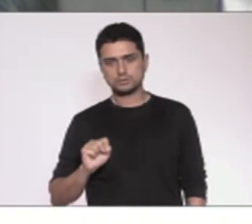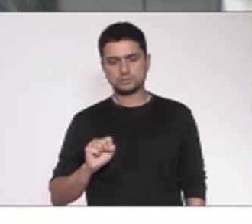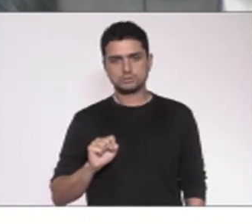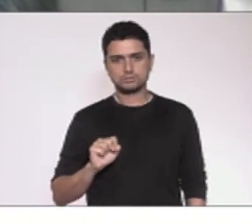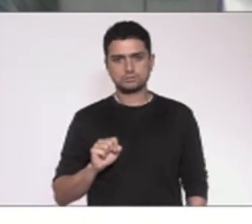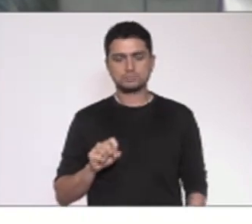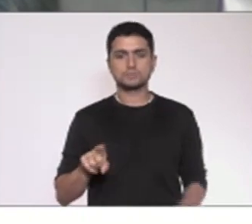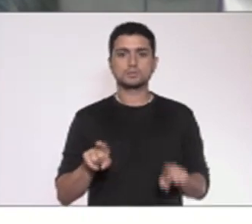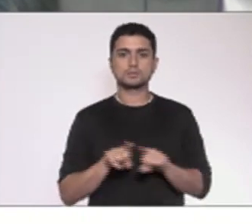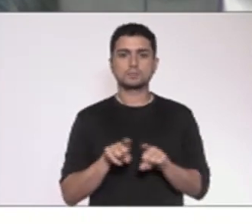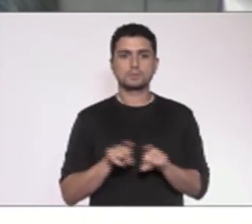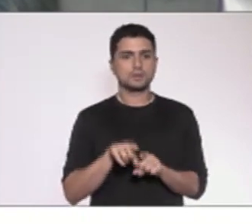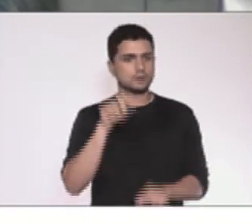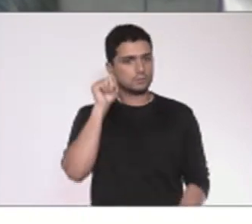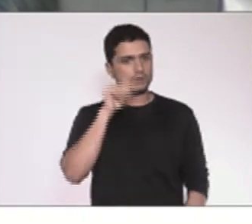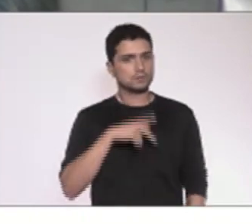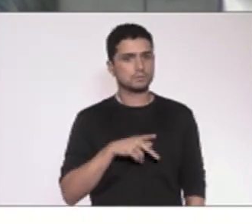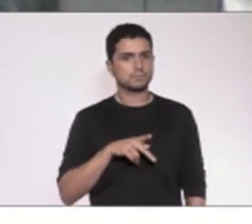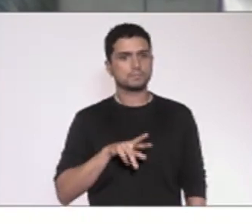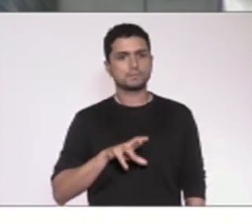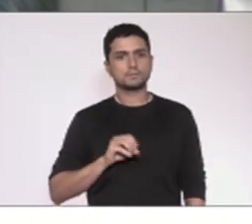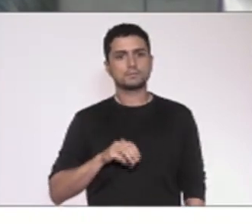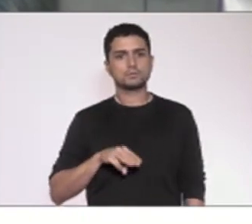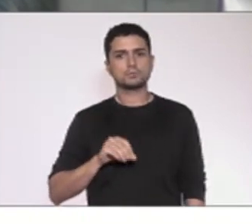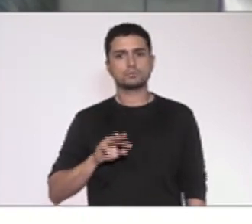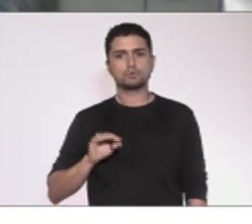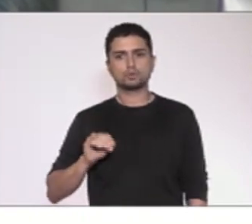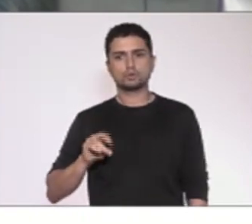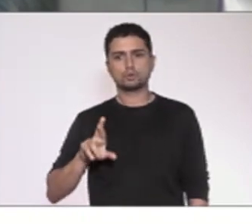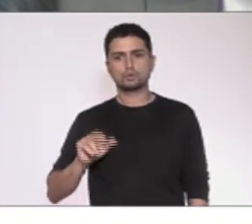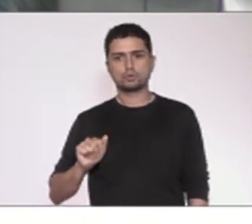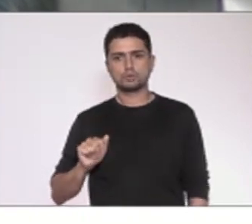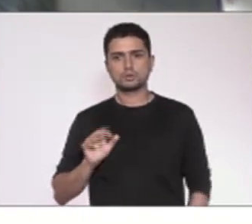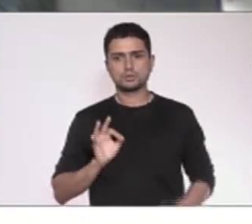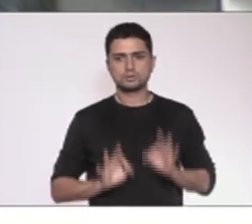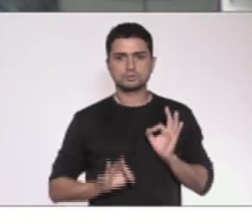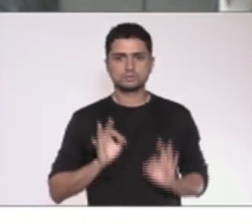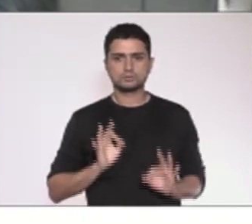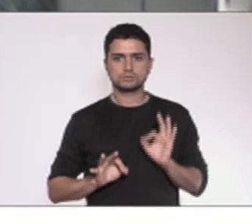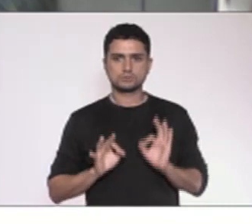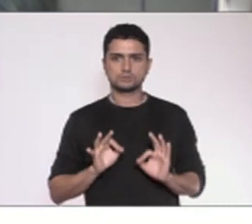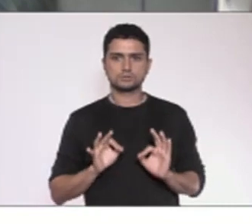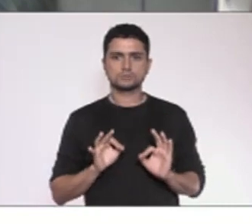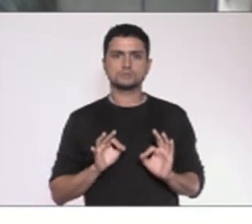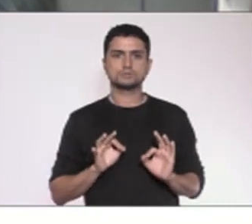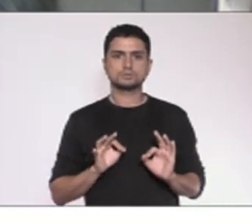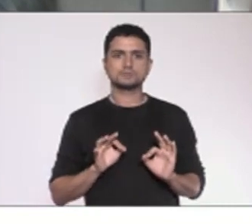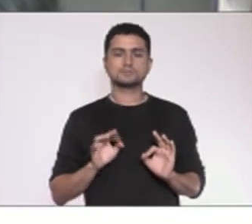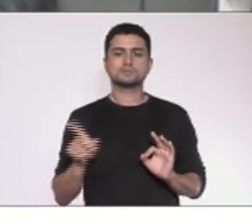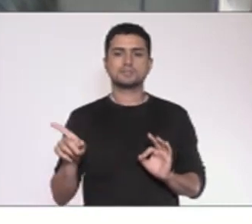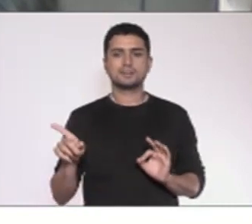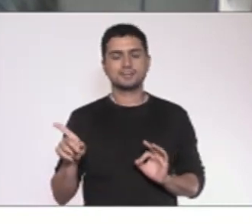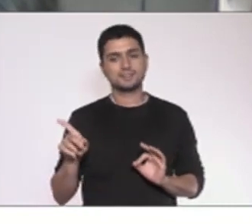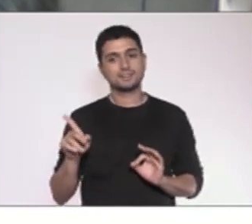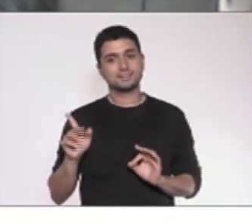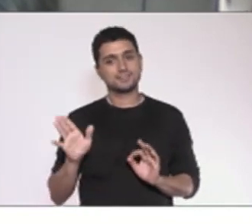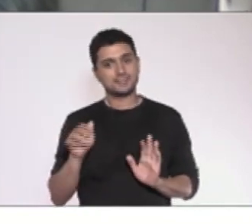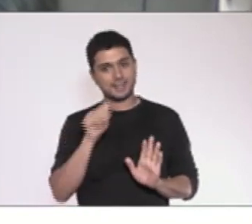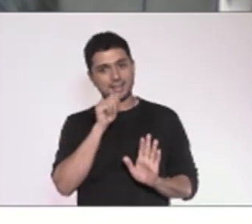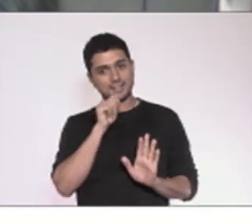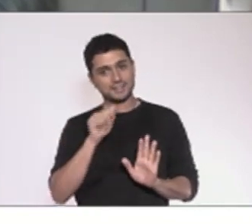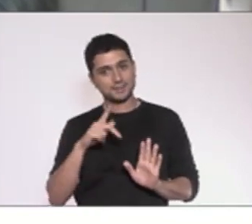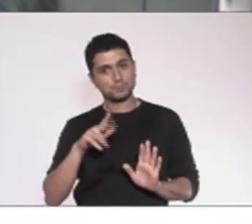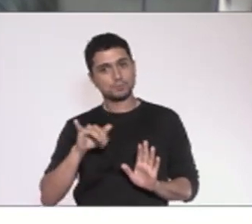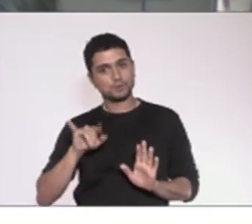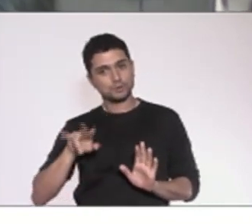como a promotora de Justiça, ainda a promotora de Justiça, porque já me segredou que em breve vai a procuradora